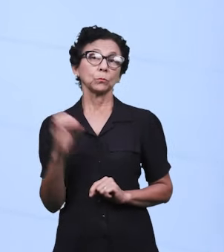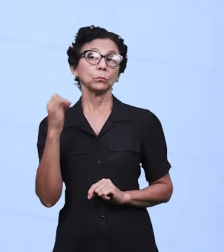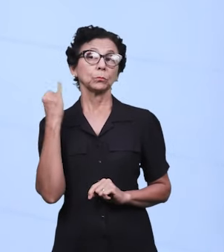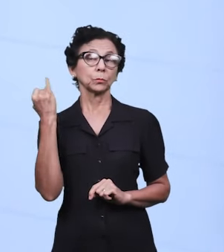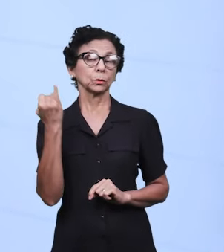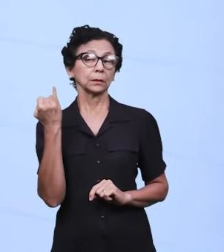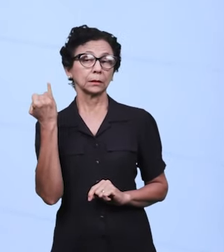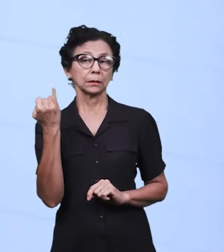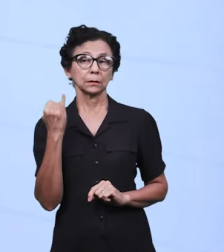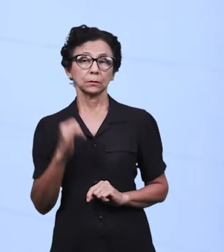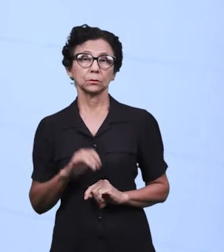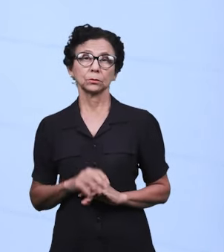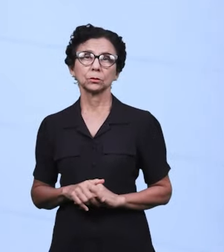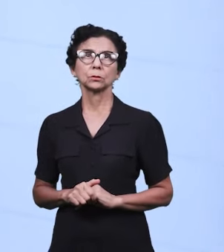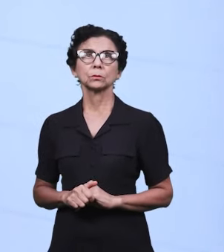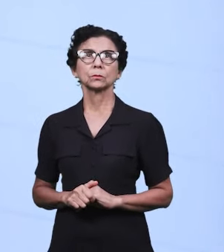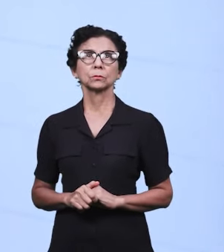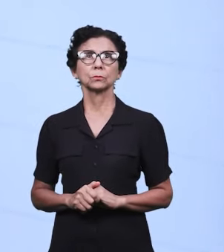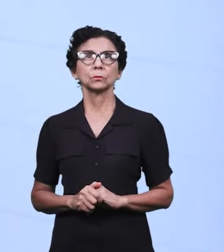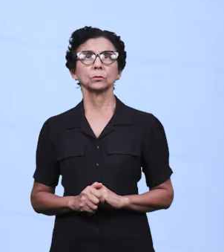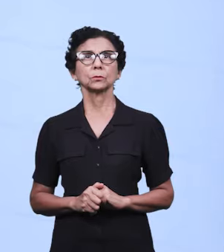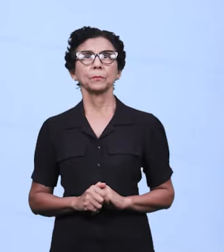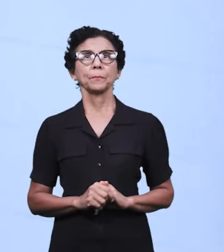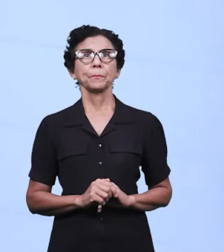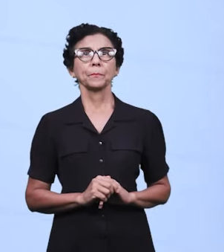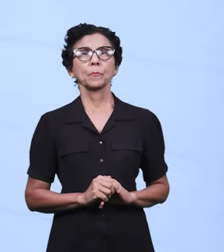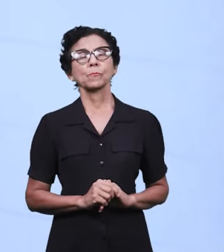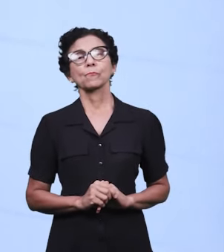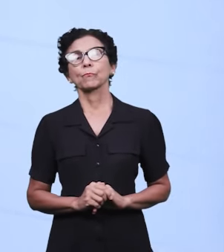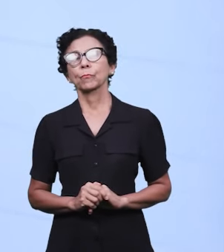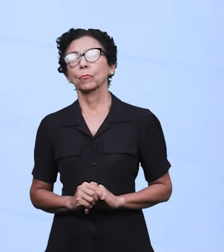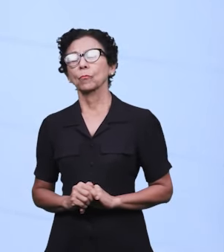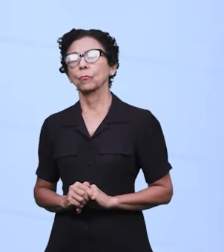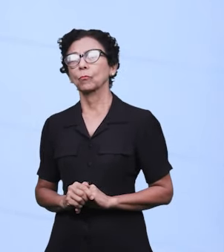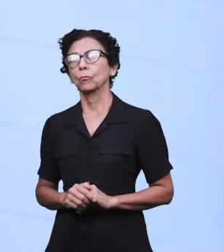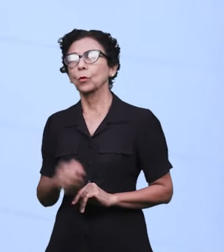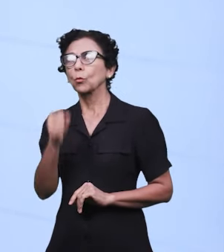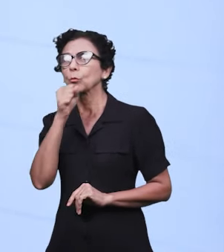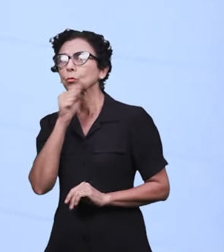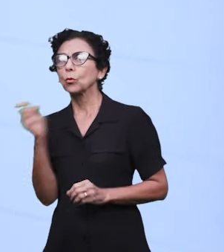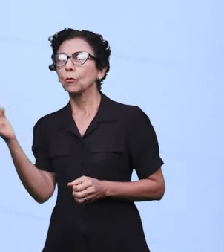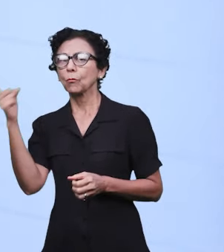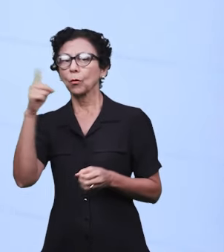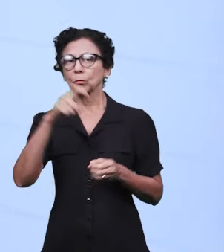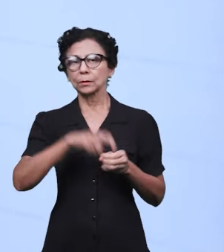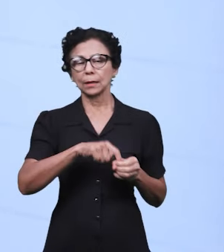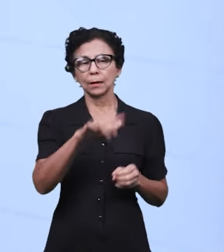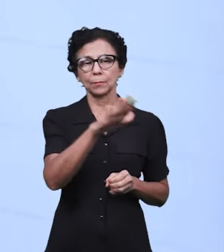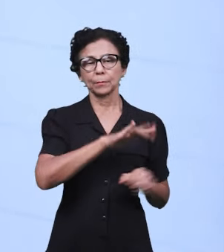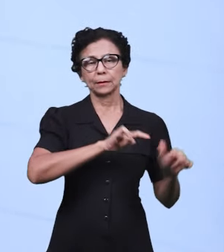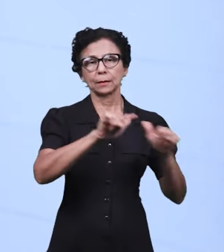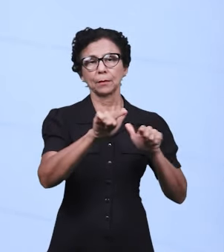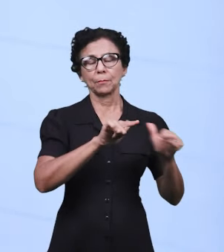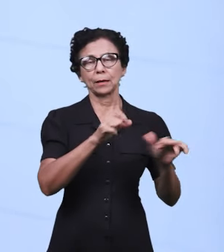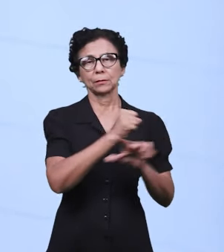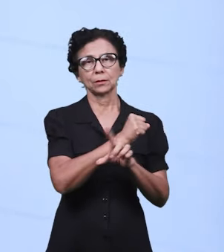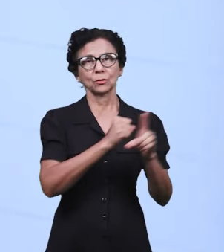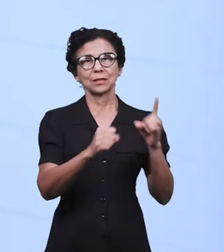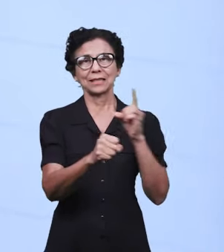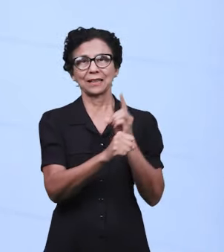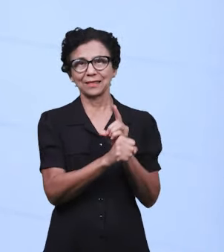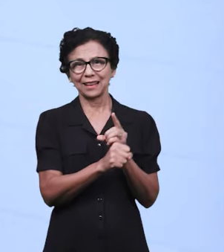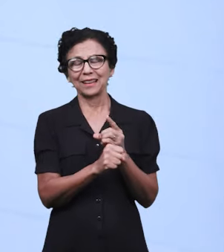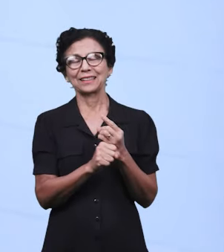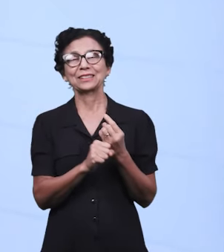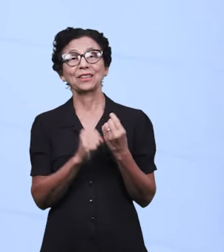relevante, que é o retorno do idoso ao mercado de trabalho. Perfeito, né? Muito Isso bom. é uma coisa assim extraordinária